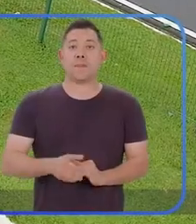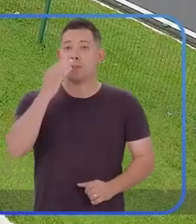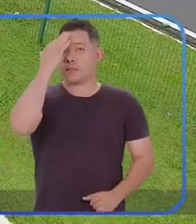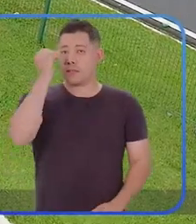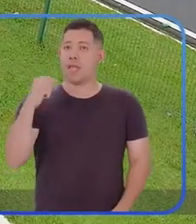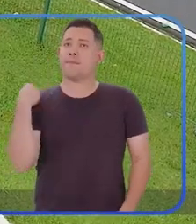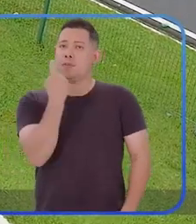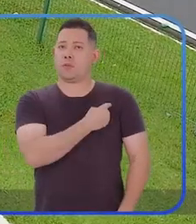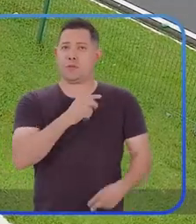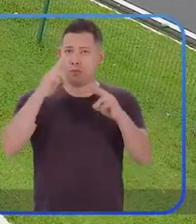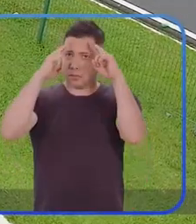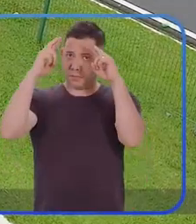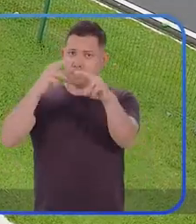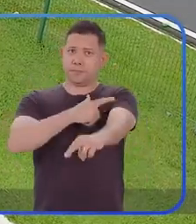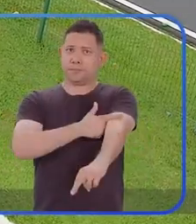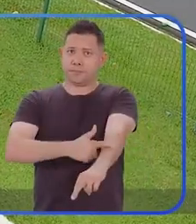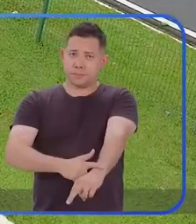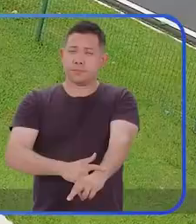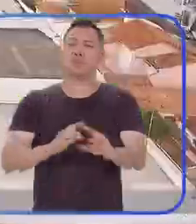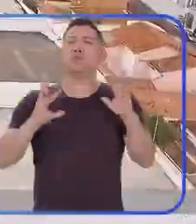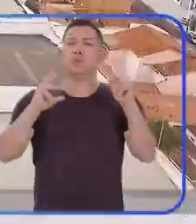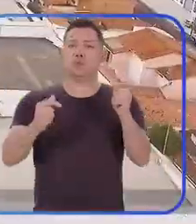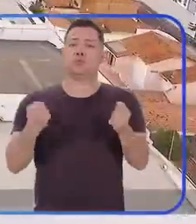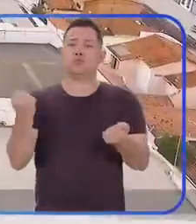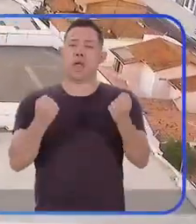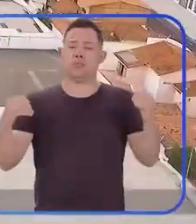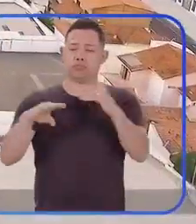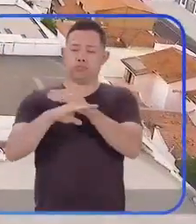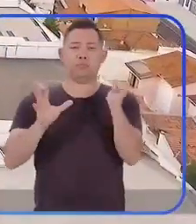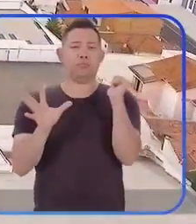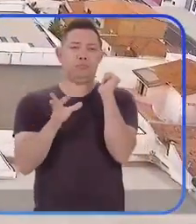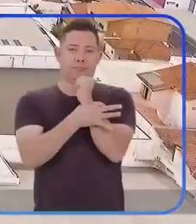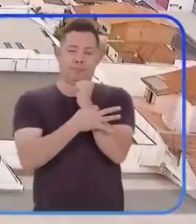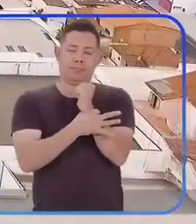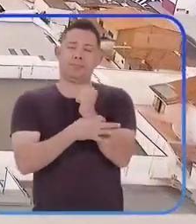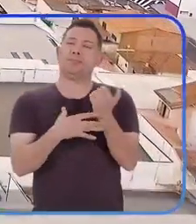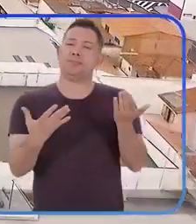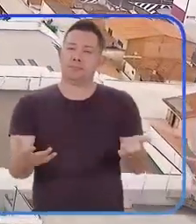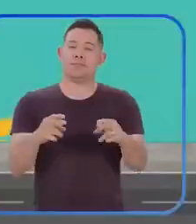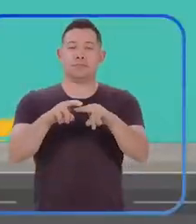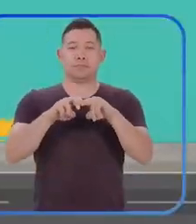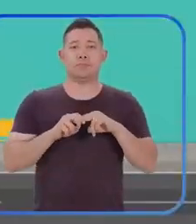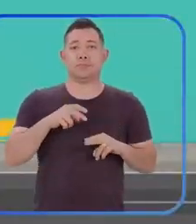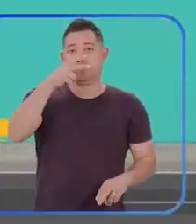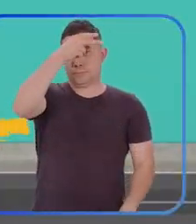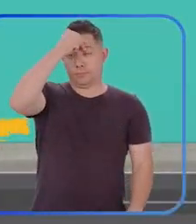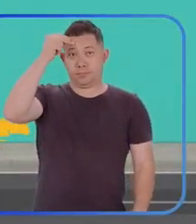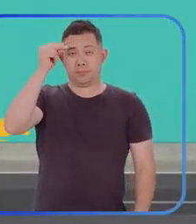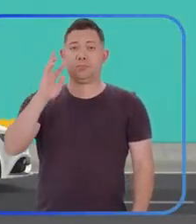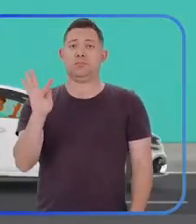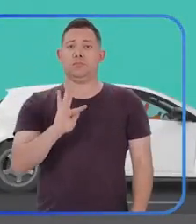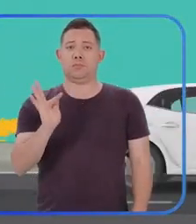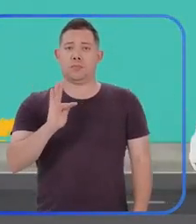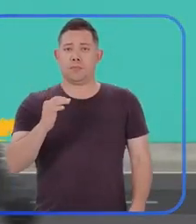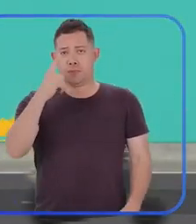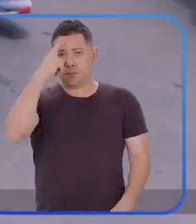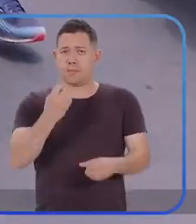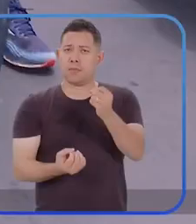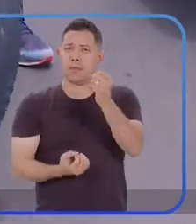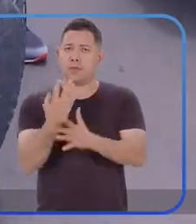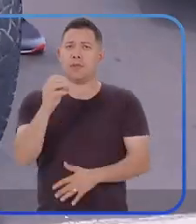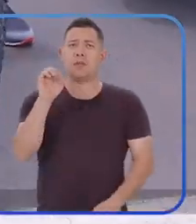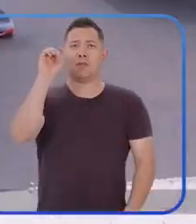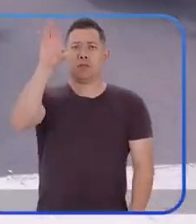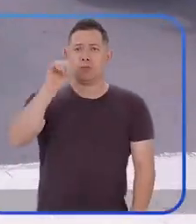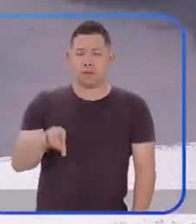sabemos que só com o respeito e a colaboração de todos conseguimos fazer o trânsito mais seguro é pensando nisso que a prefitura de Franca